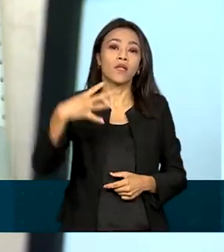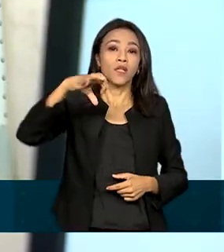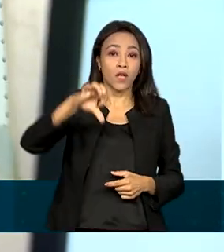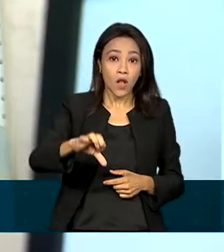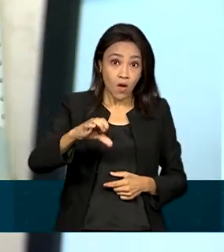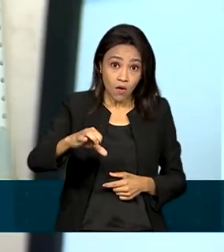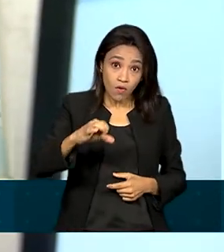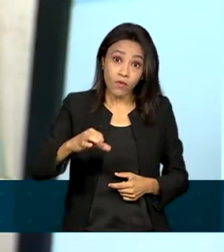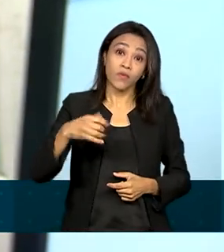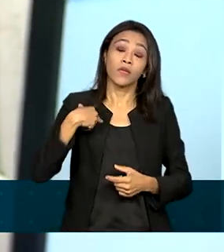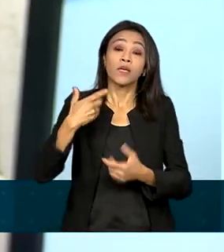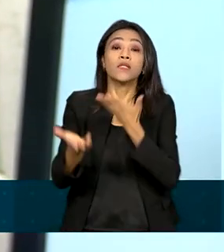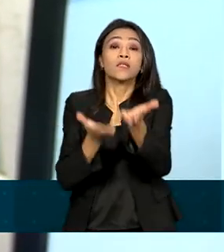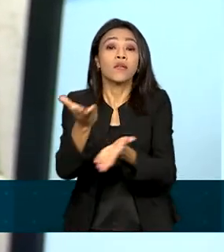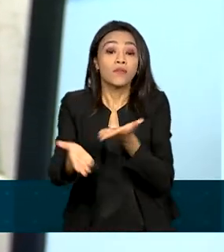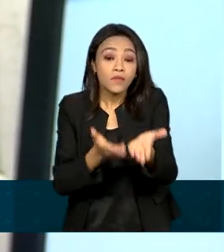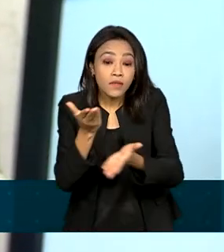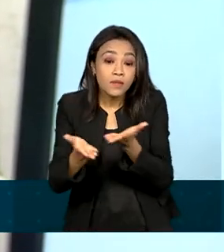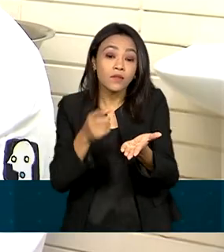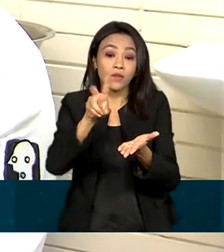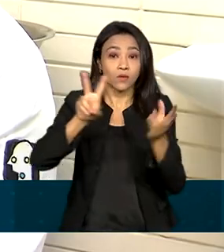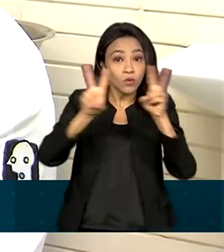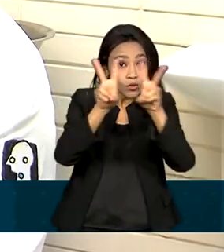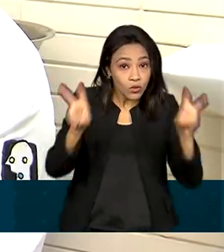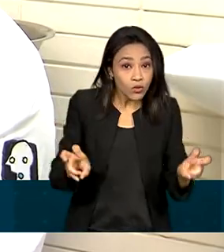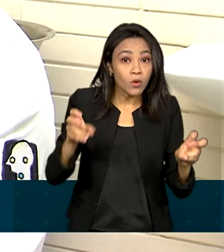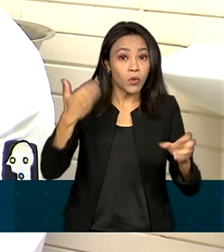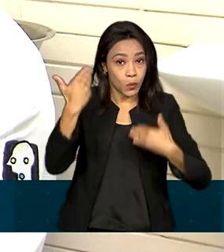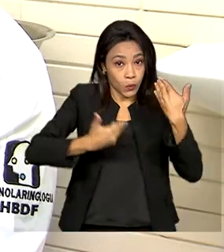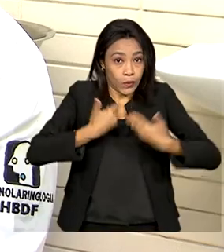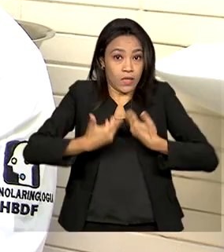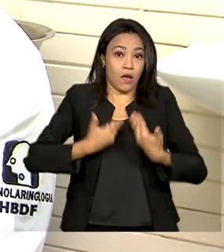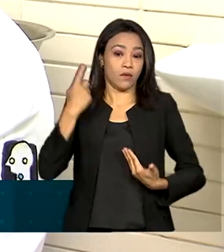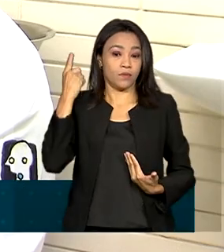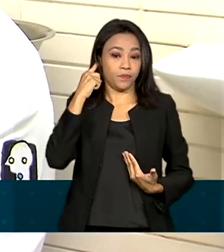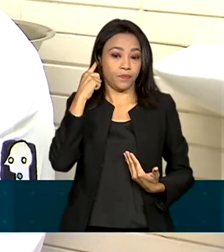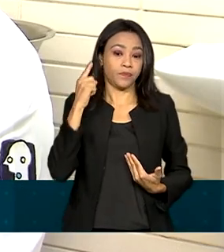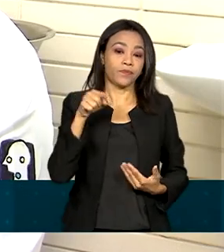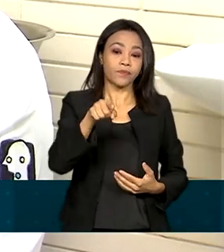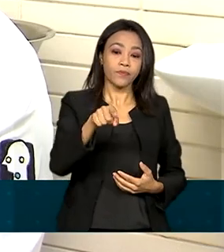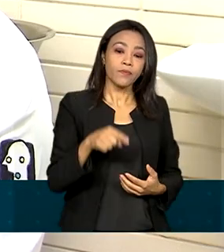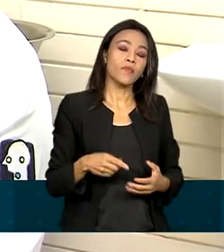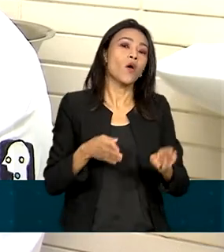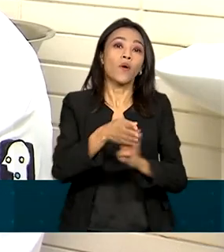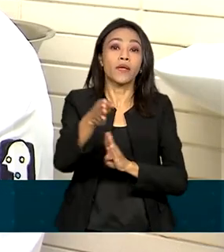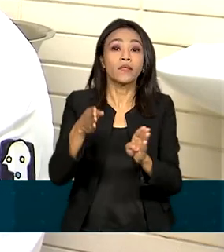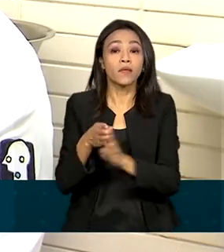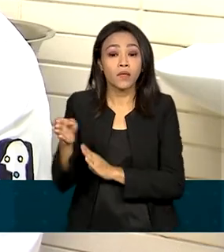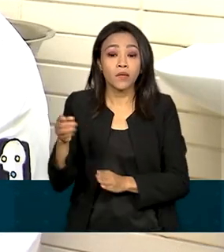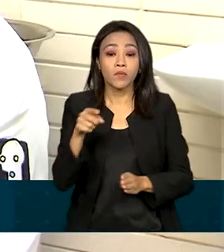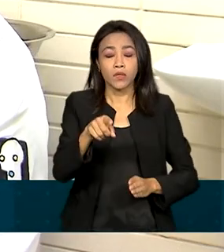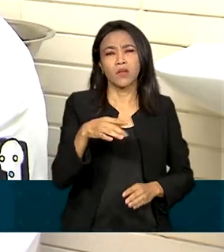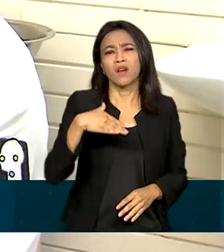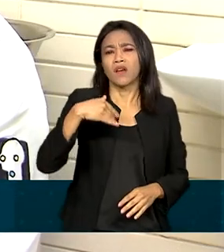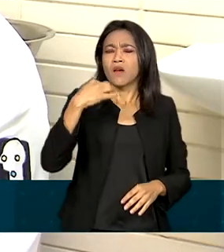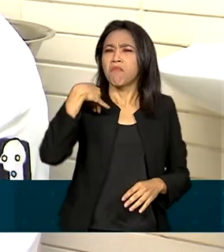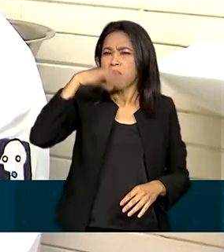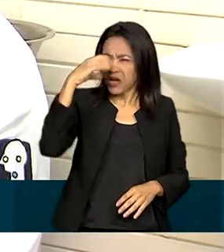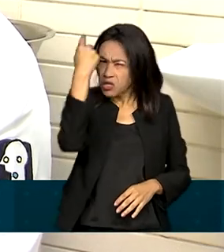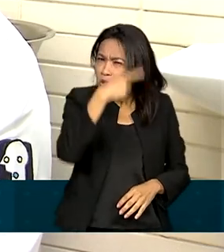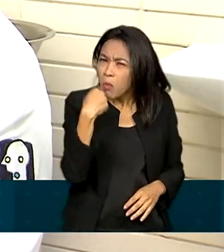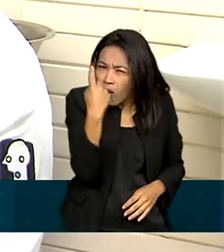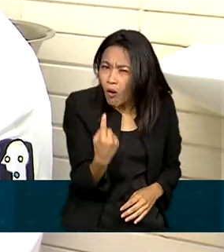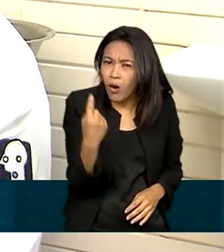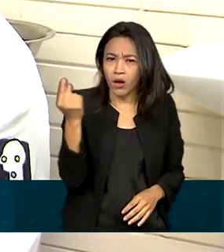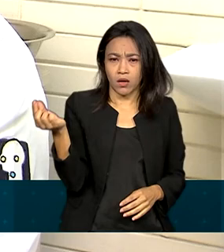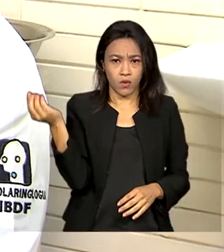de reabilitação do aparelho auditivo. De uma forma geral, recomendamos não utilizar mais do que 1 hora os